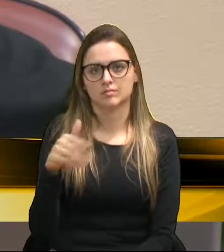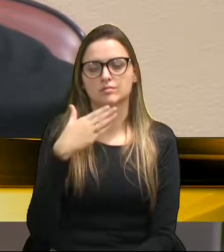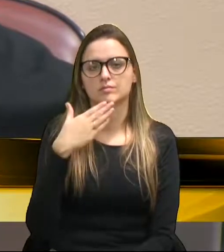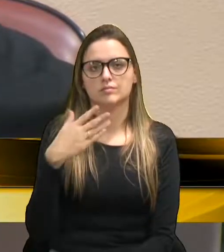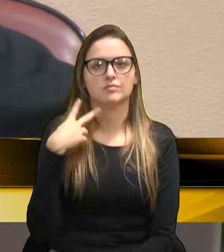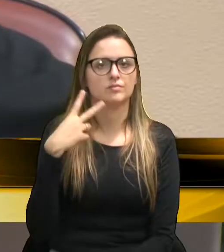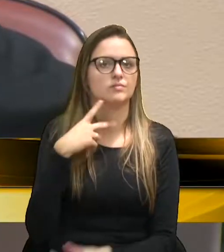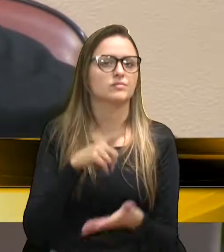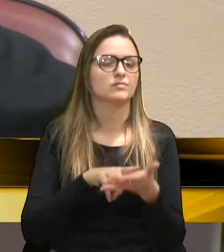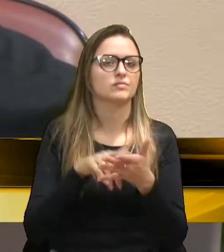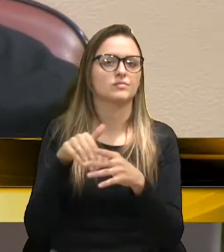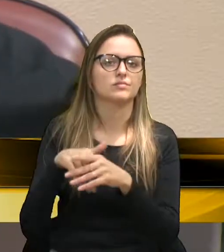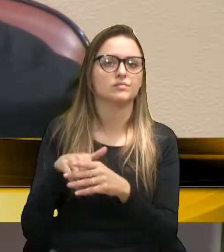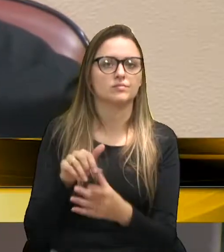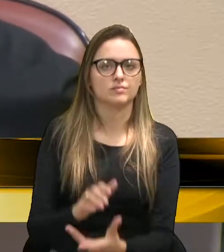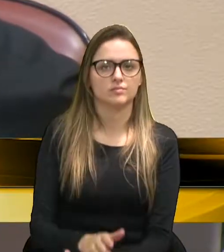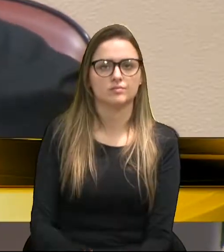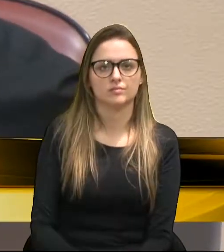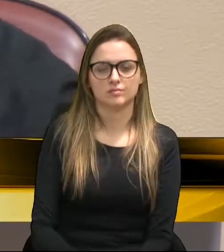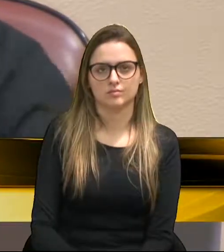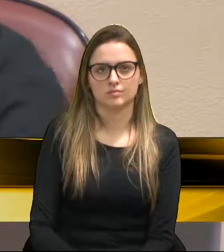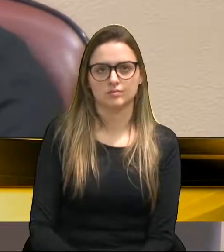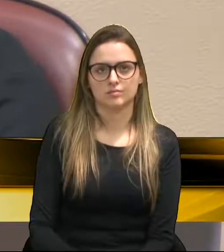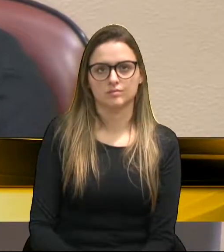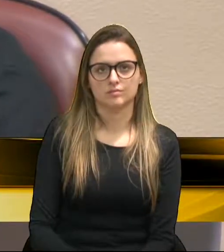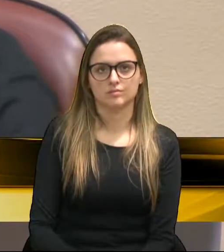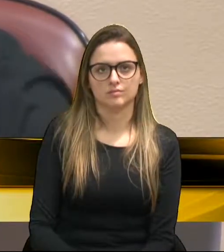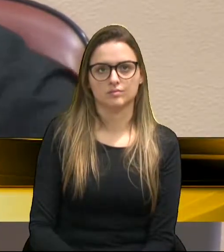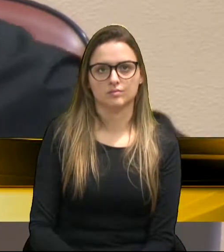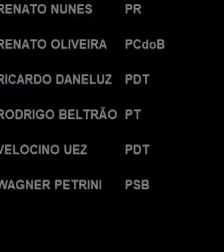Solicito aos vereadores que registrem seus votos.